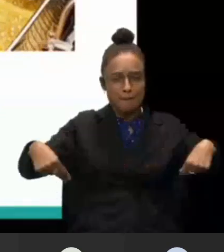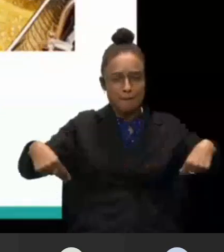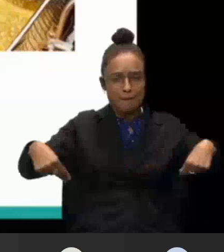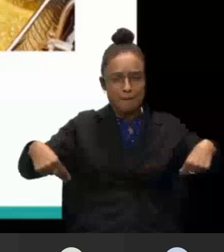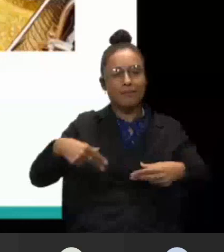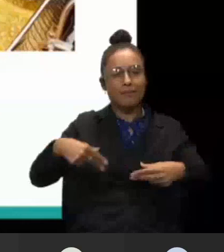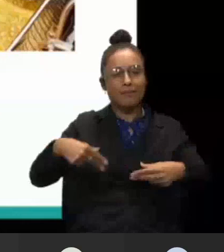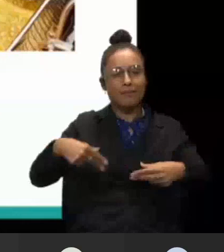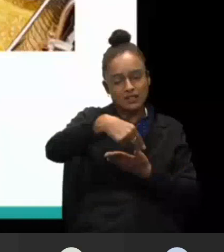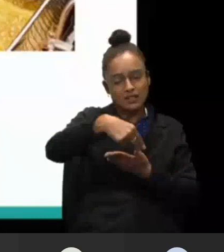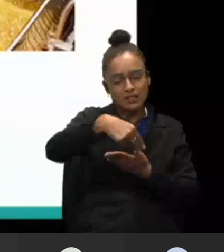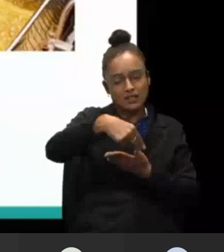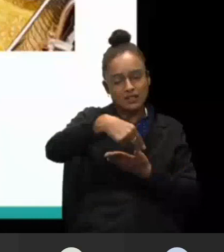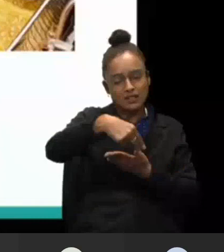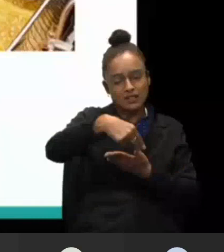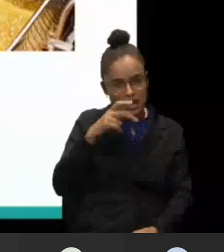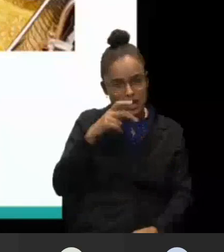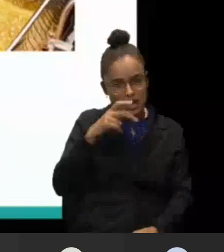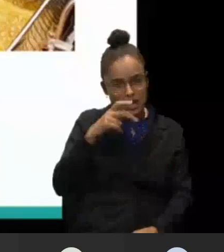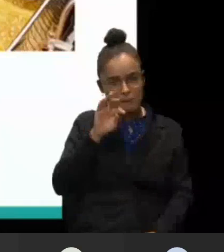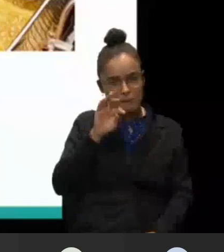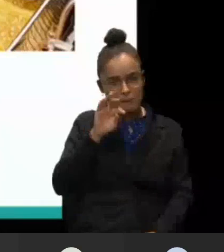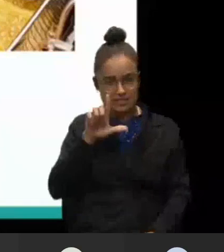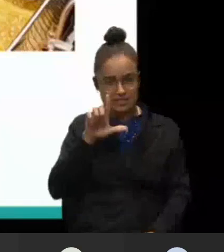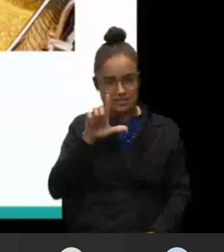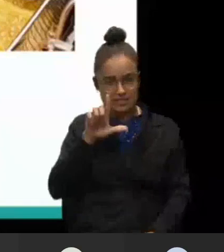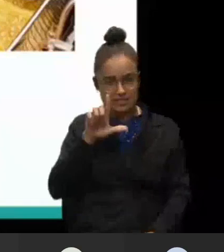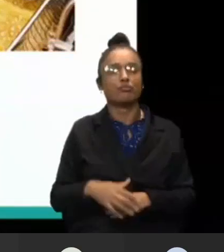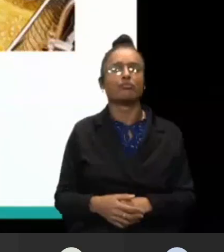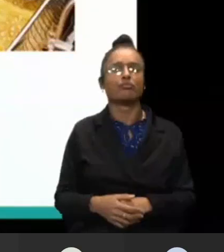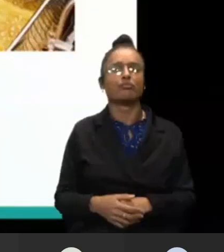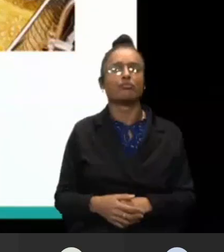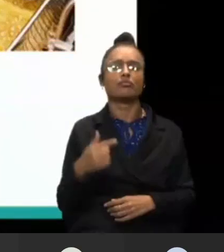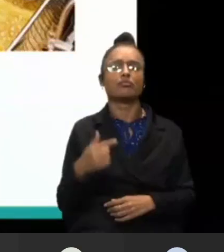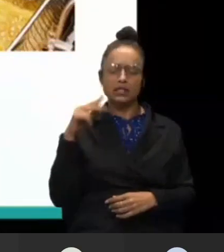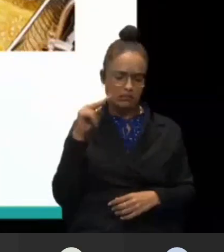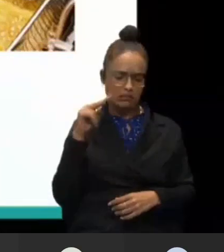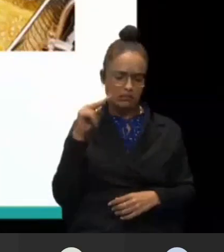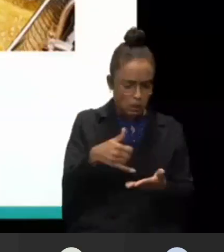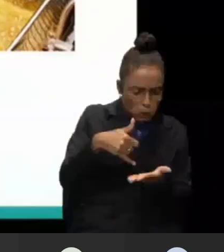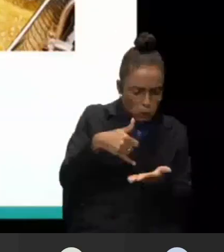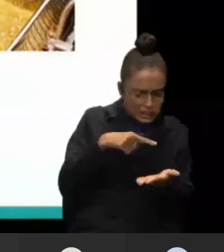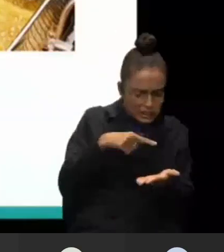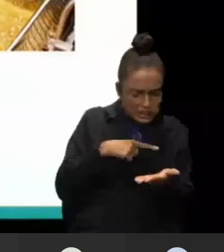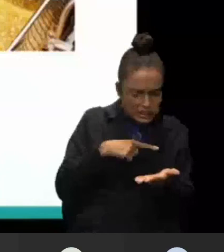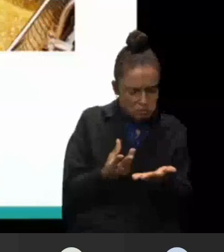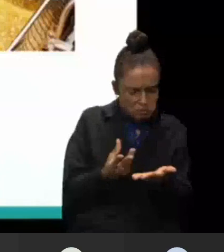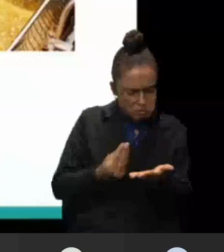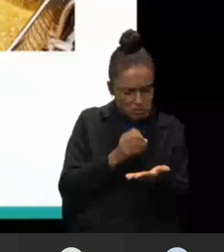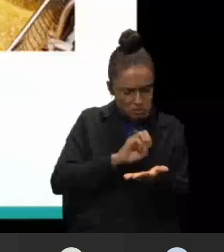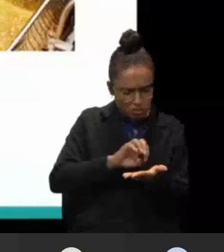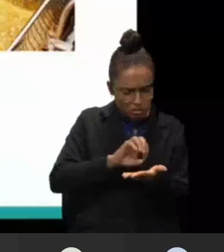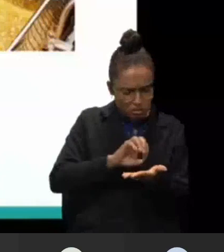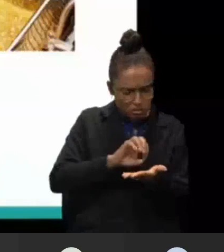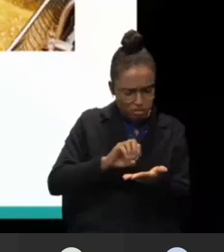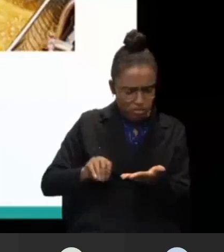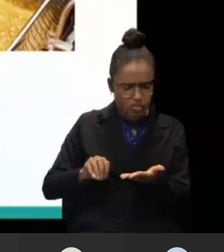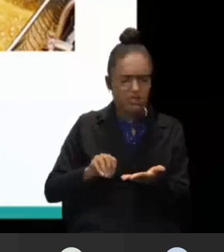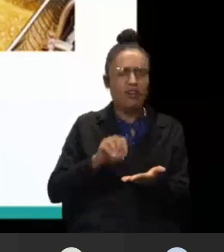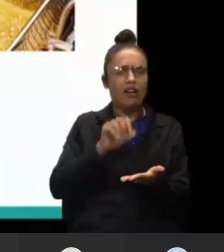da temperatura, favorece ao que ocorra a liberação, com o tempo, a liberação de ácidos graxos no meio. Então, conforme o tempo